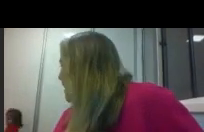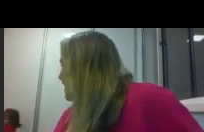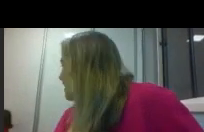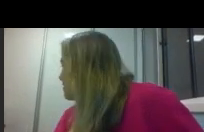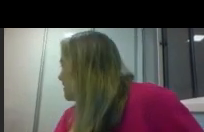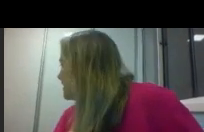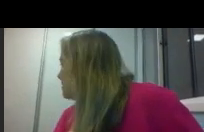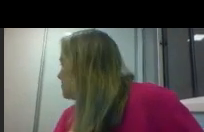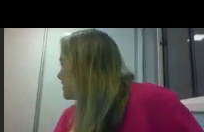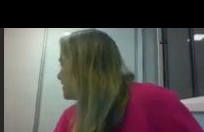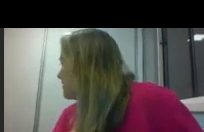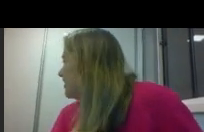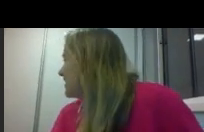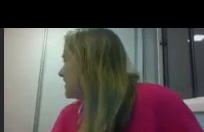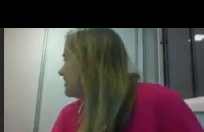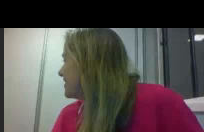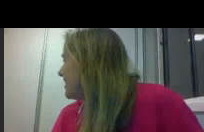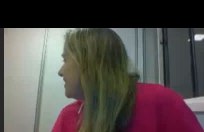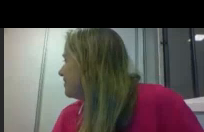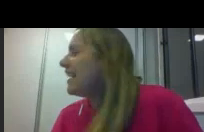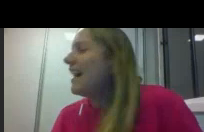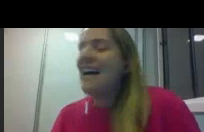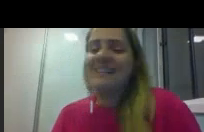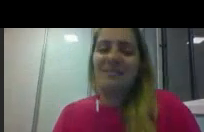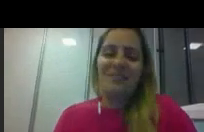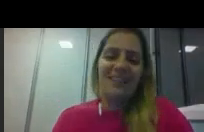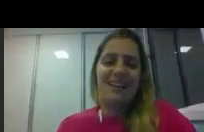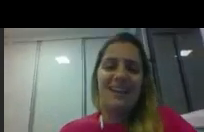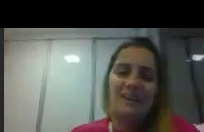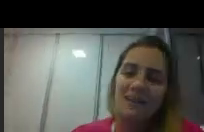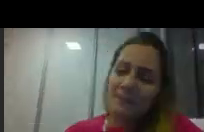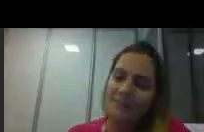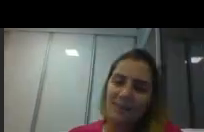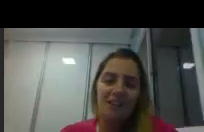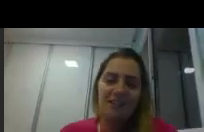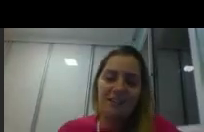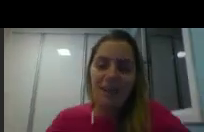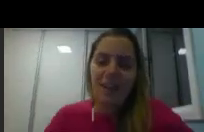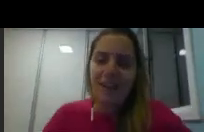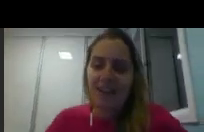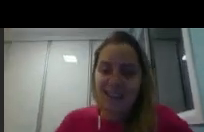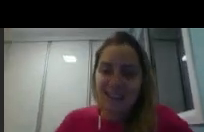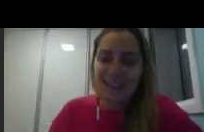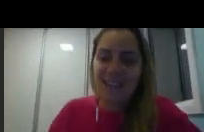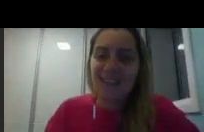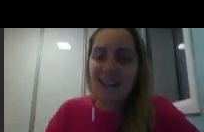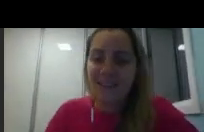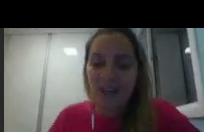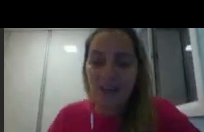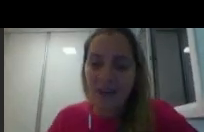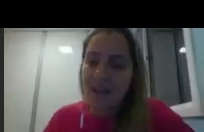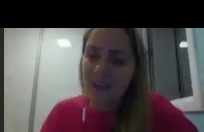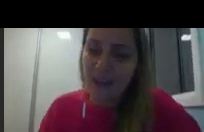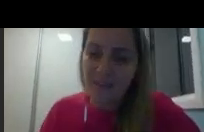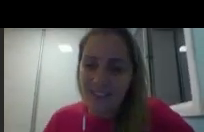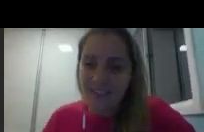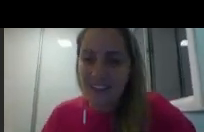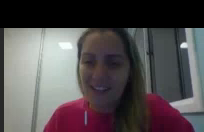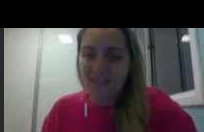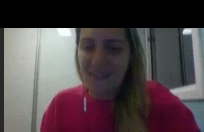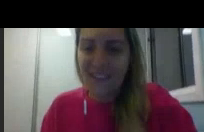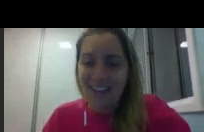bom. Ai, tem o coração, hambúrguer de coraçãozinho. Obrigada, filha. Gente, trabalhar em casa é assim, tá? Não tem como eu